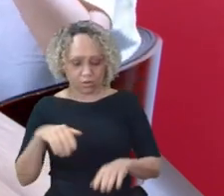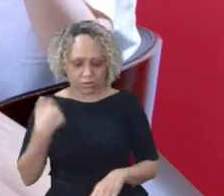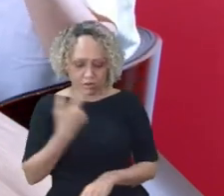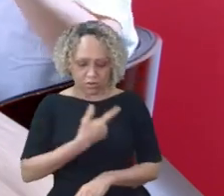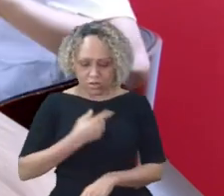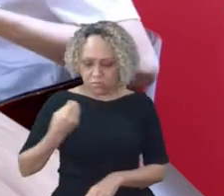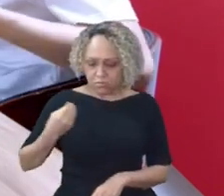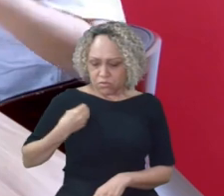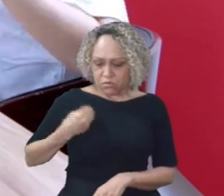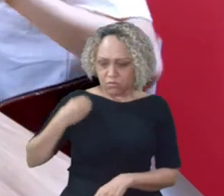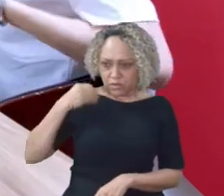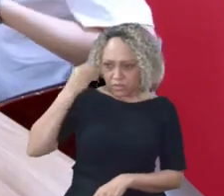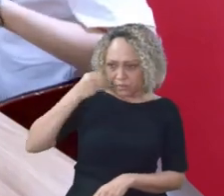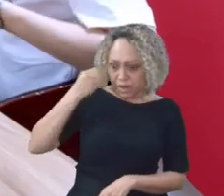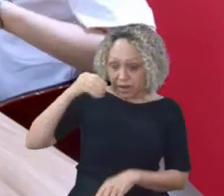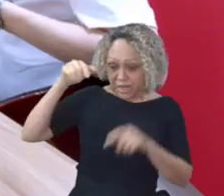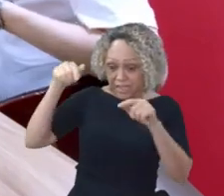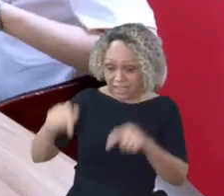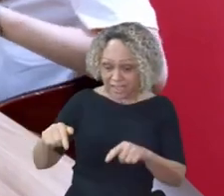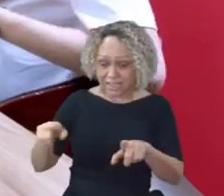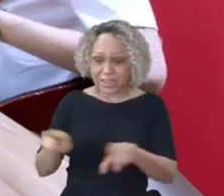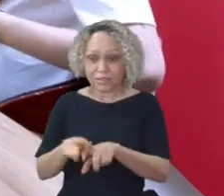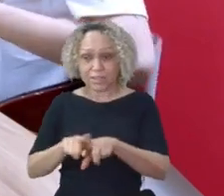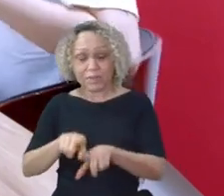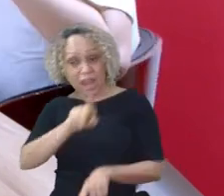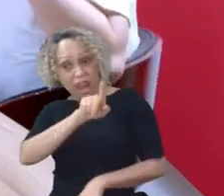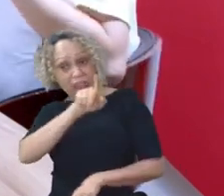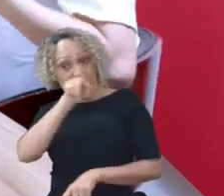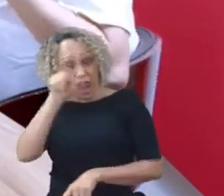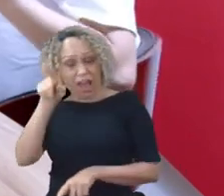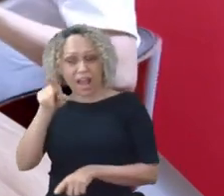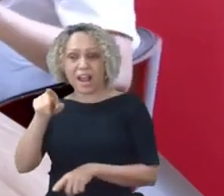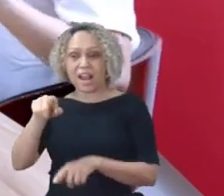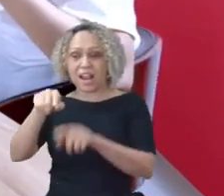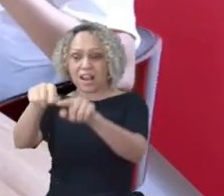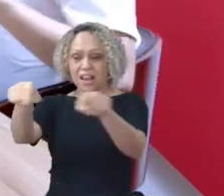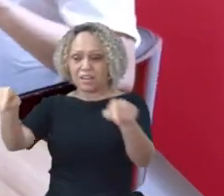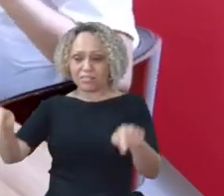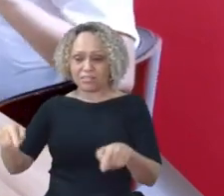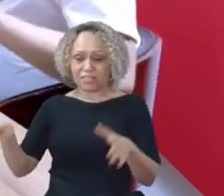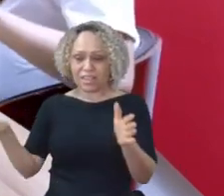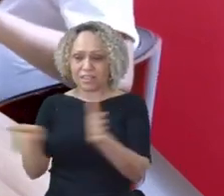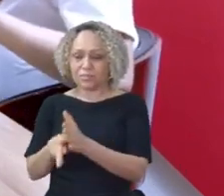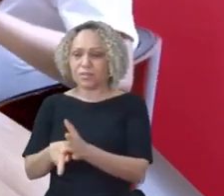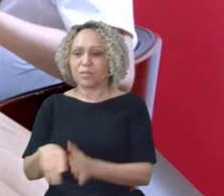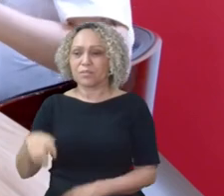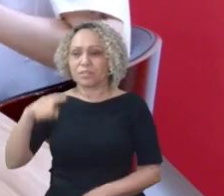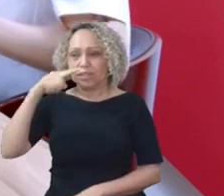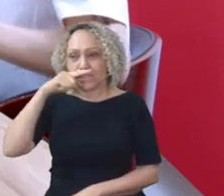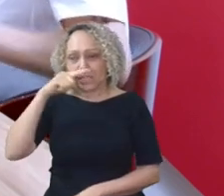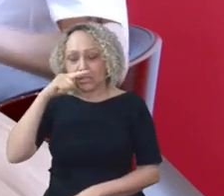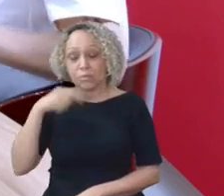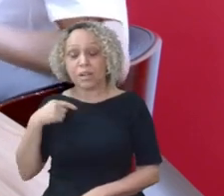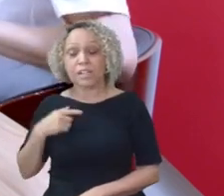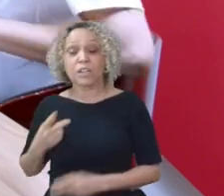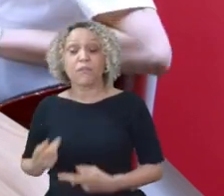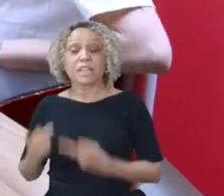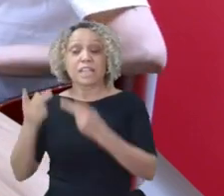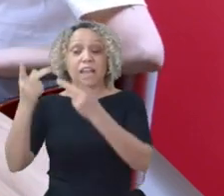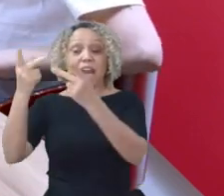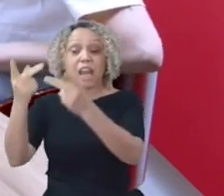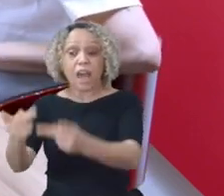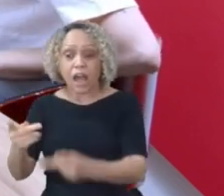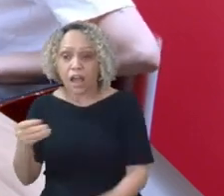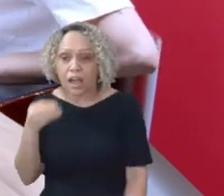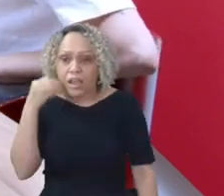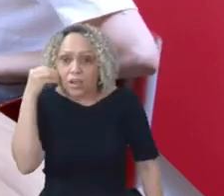com uma overdose de conhecimento, sabe? É tanta coisa que a gente vai aprendendo, né? E eu olhava